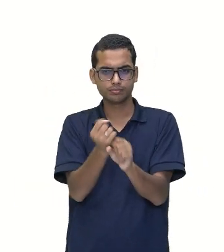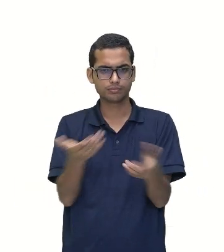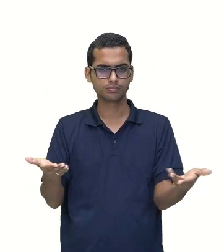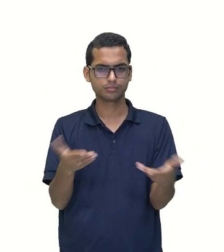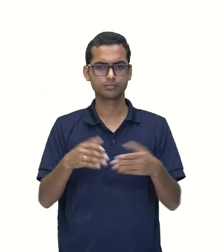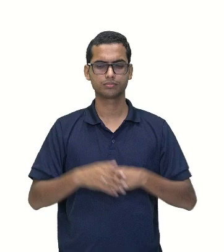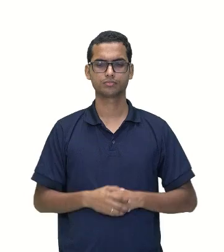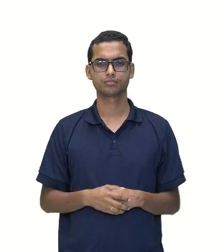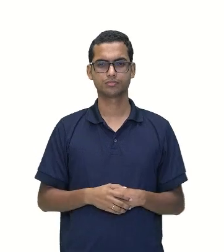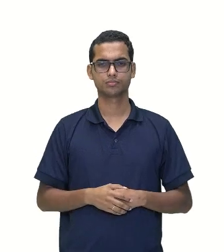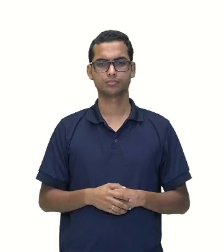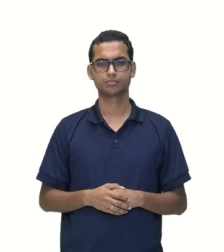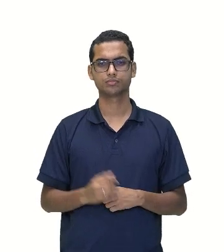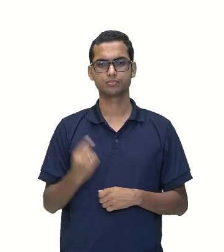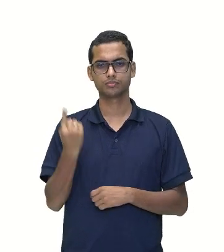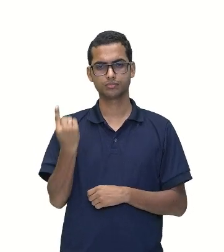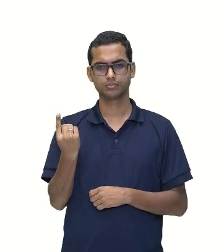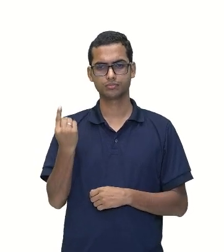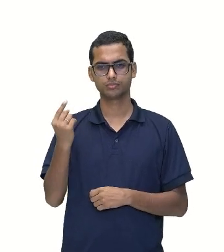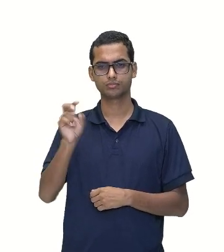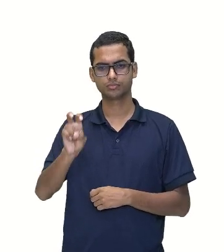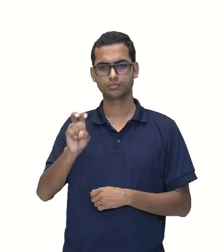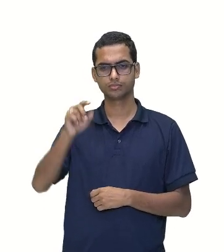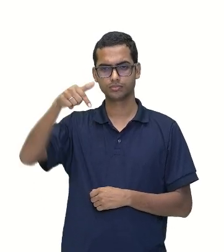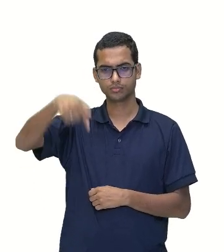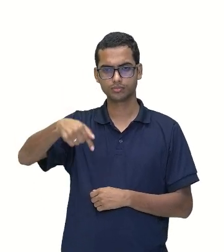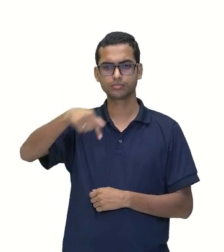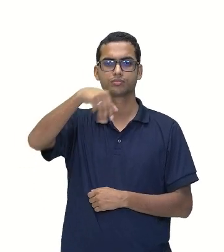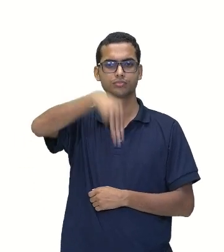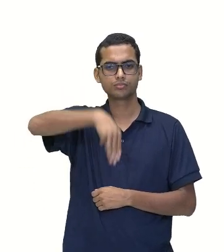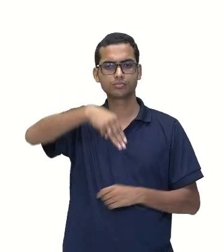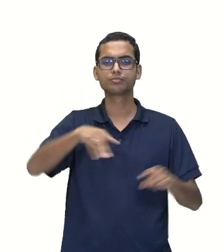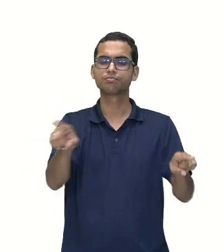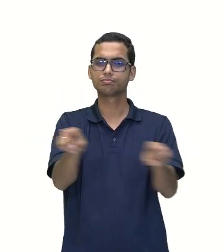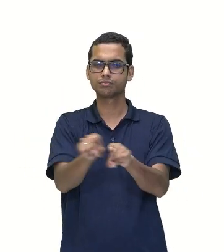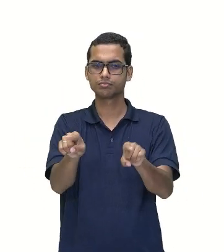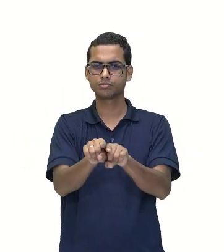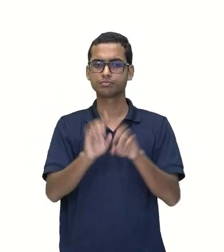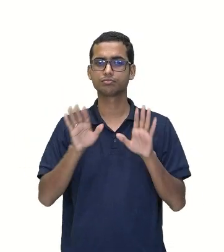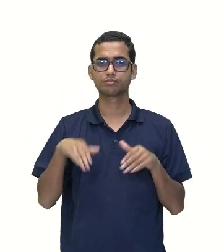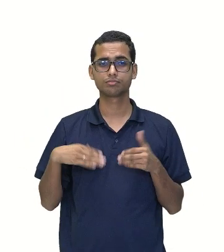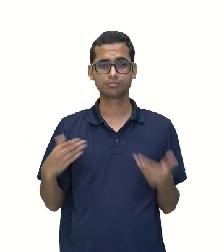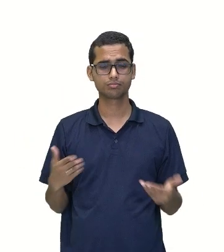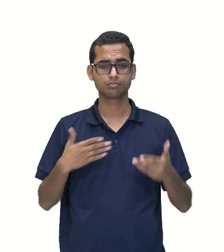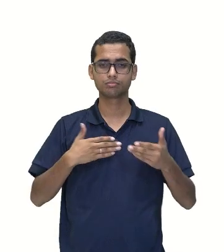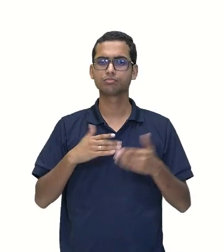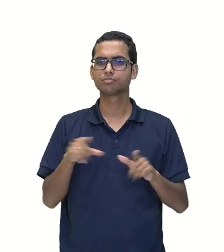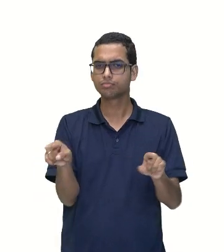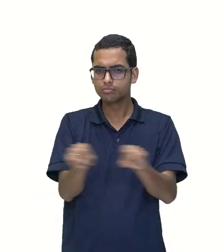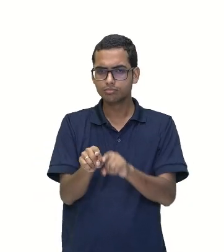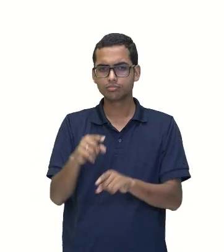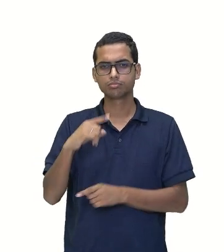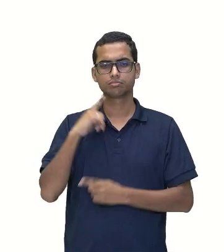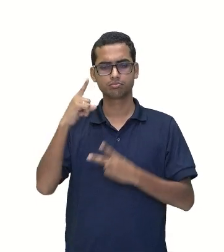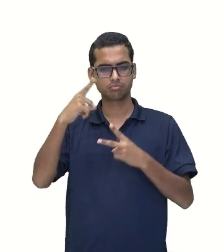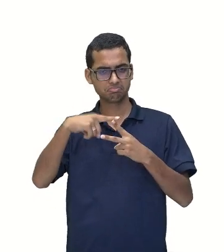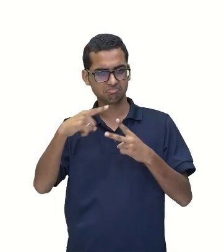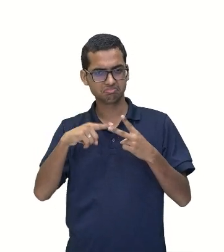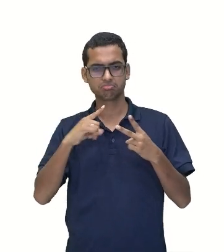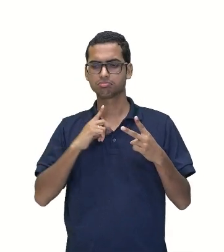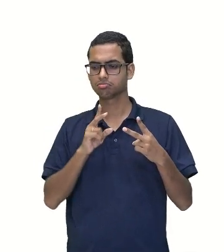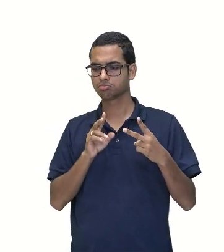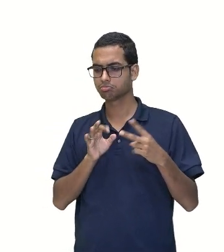dar exatamente 157 metros também. Ou seja, tanto a Paula quanto a